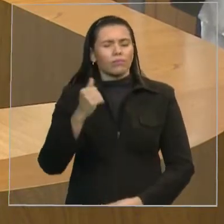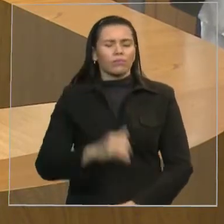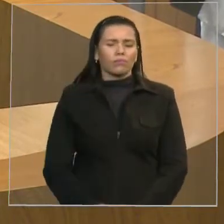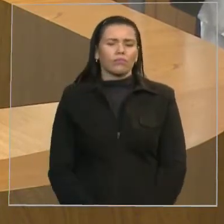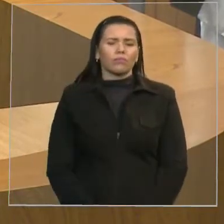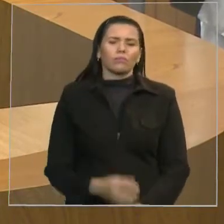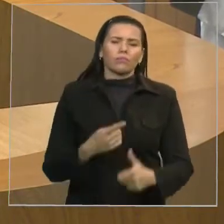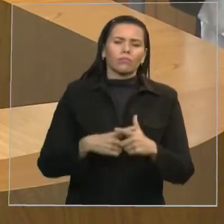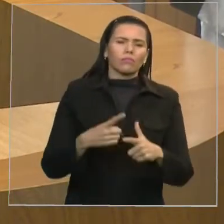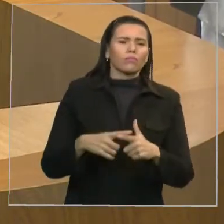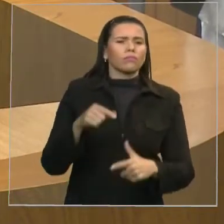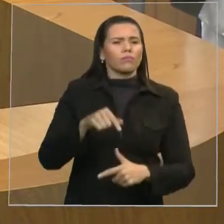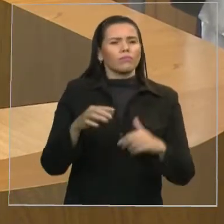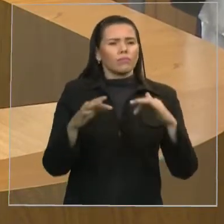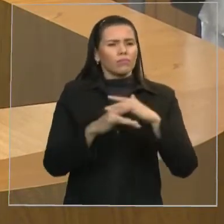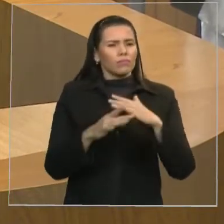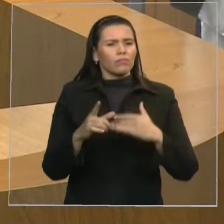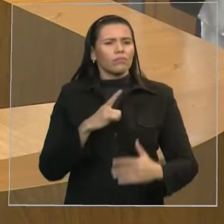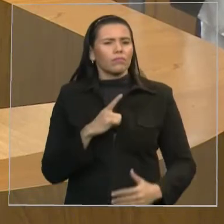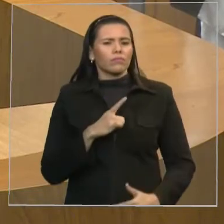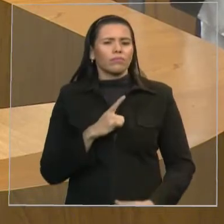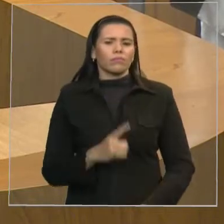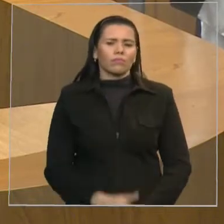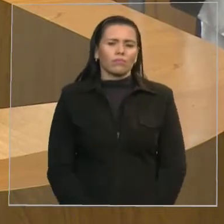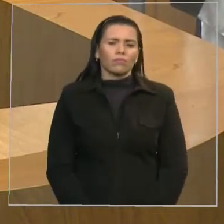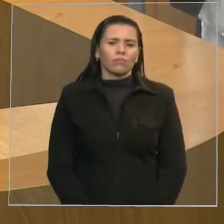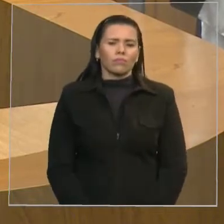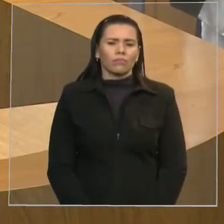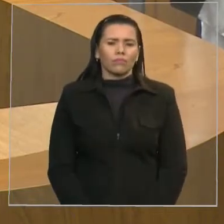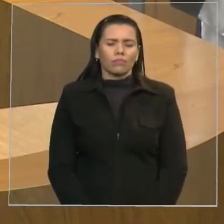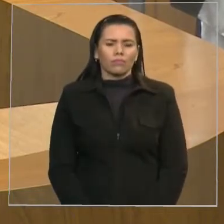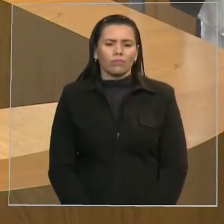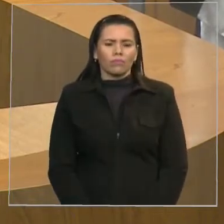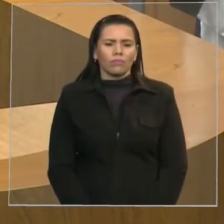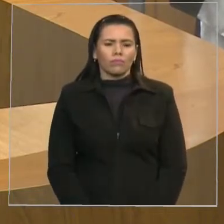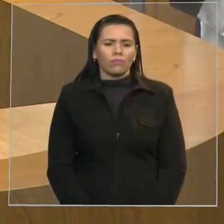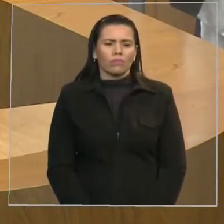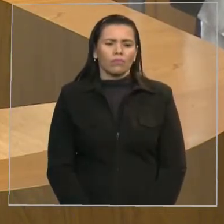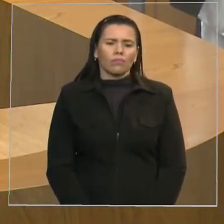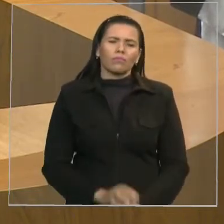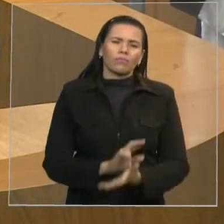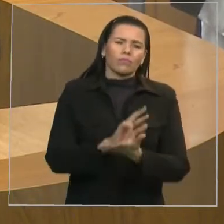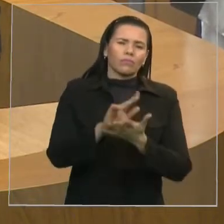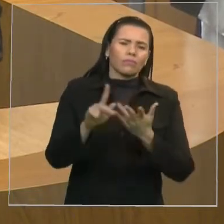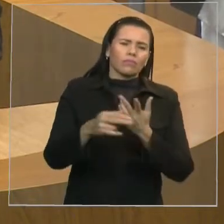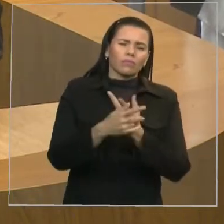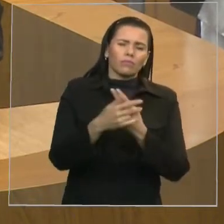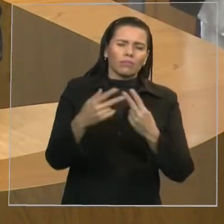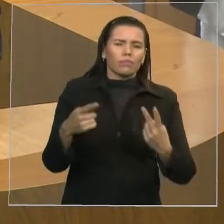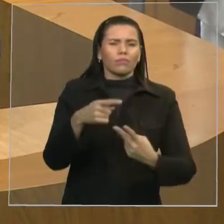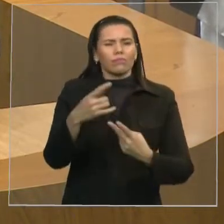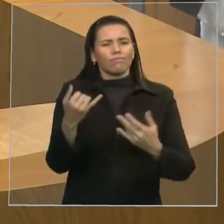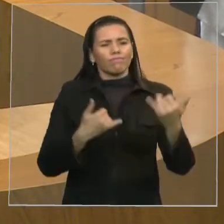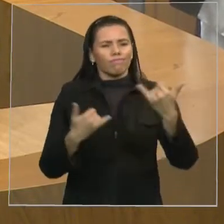que tem na cidade, os vários e vários problemas que estão